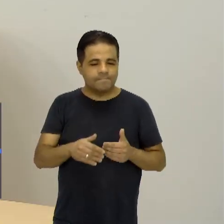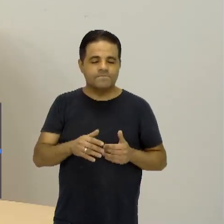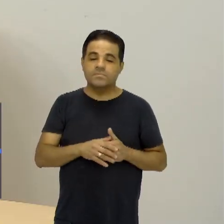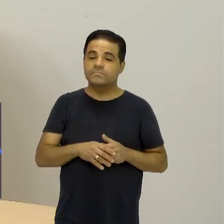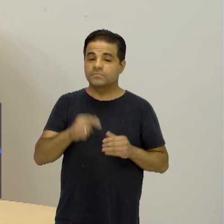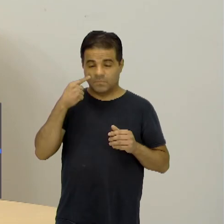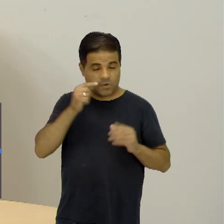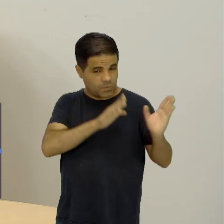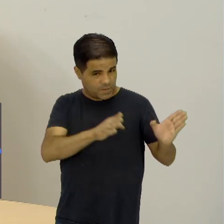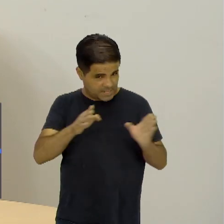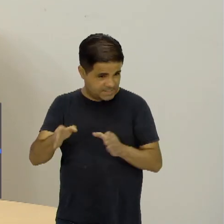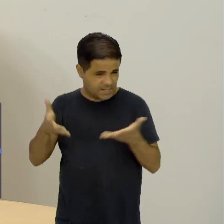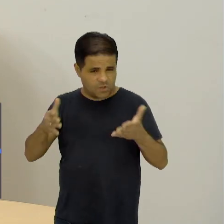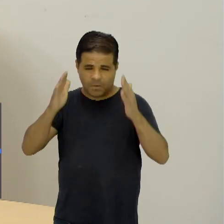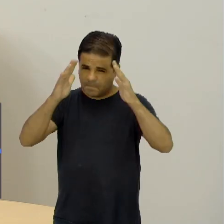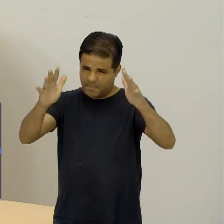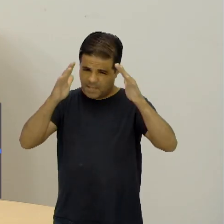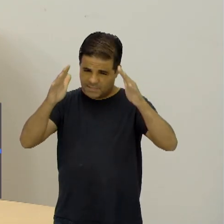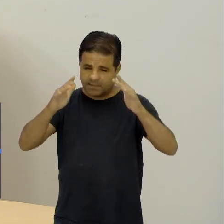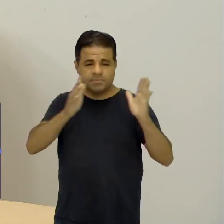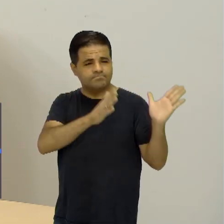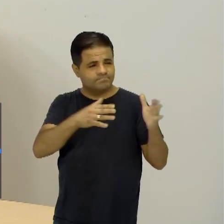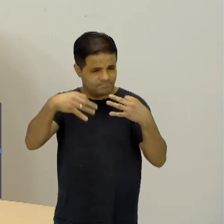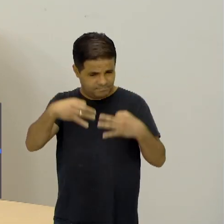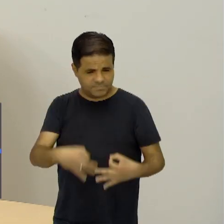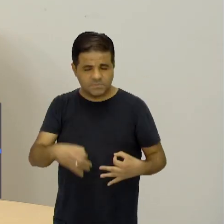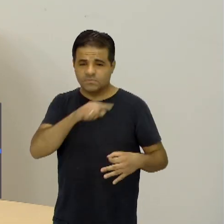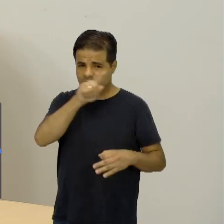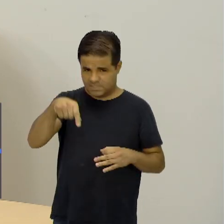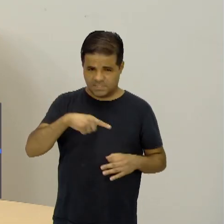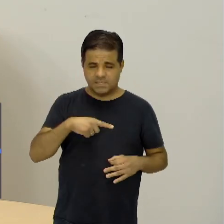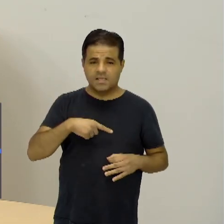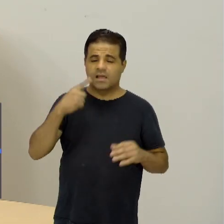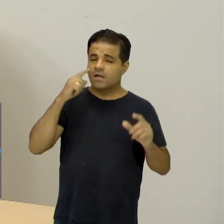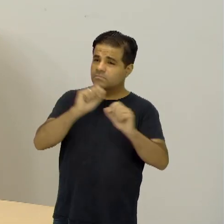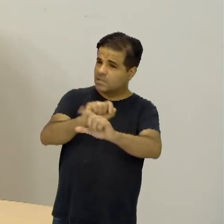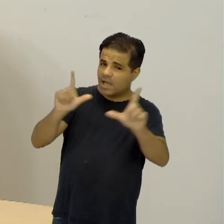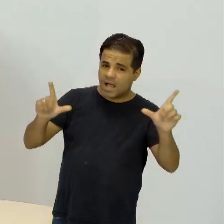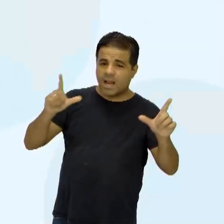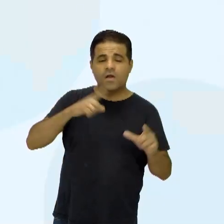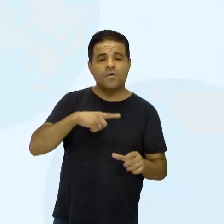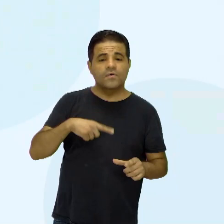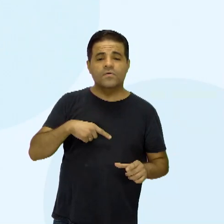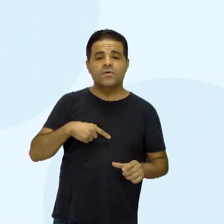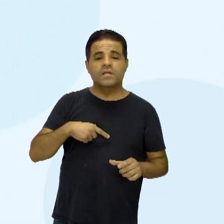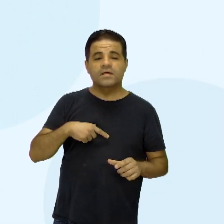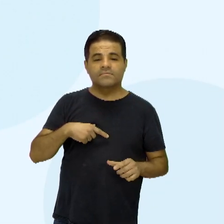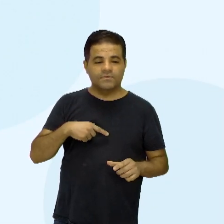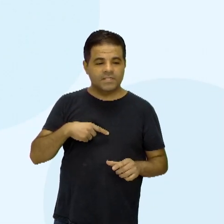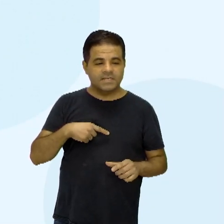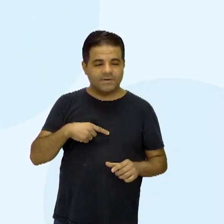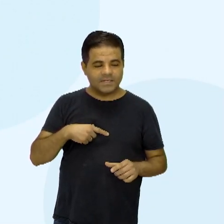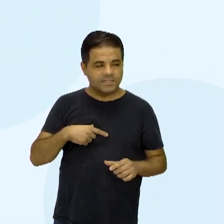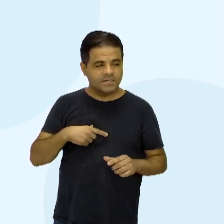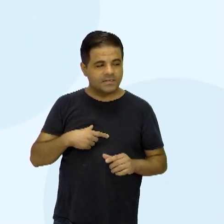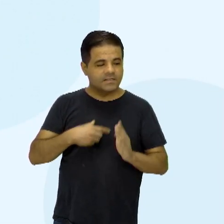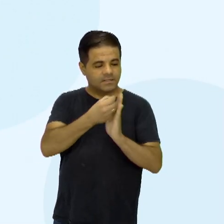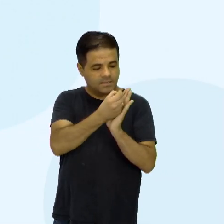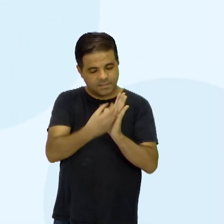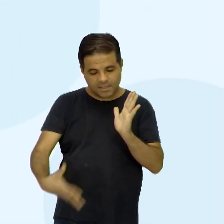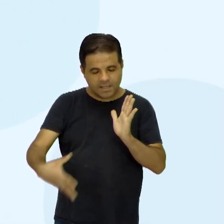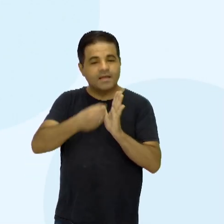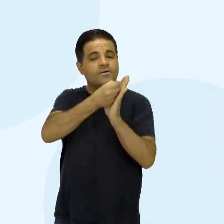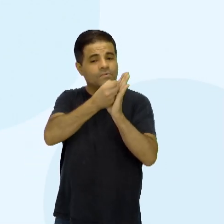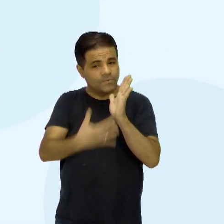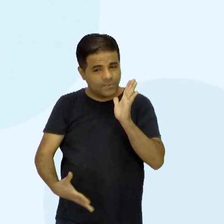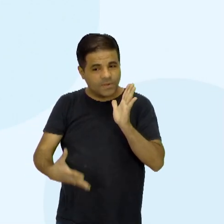para organizar agora o pensamento direitinho, para vocês também terem na tela aí, eu tenho as figuras de linguagens, né? E dentro